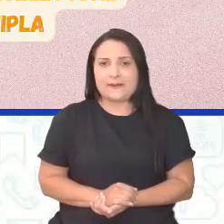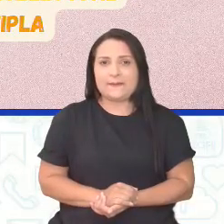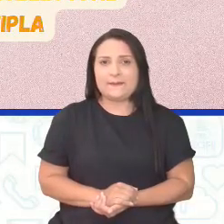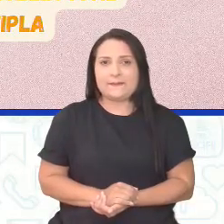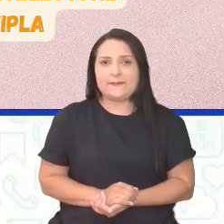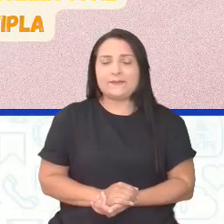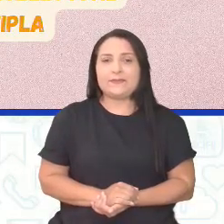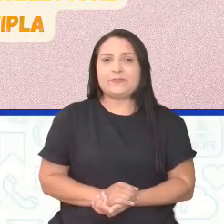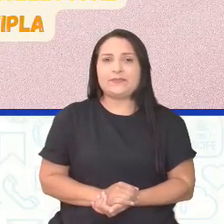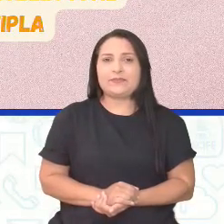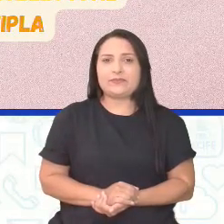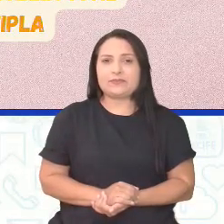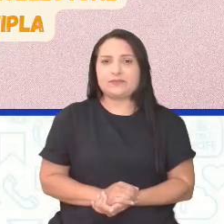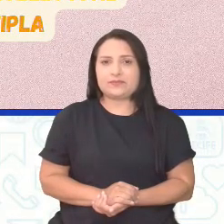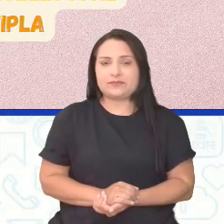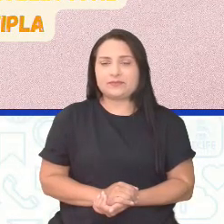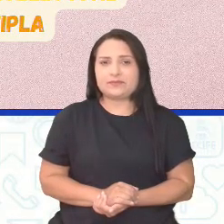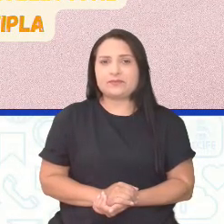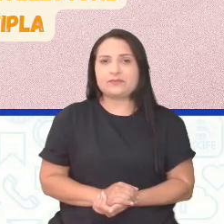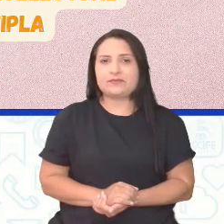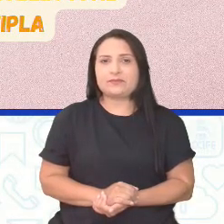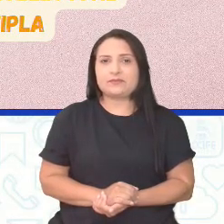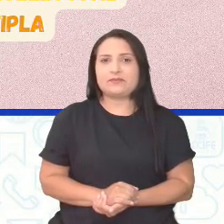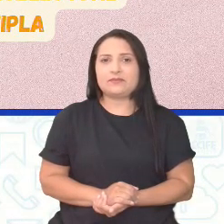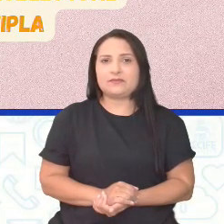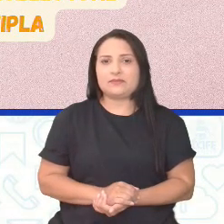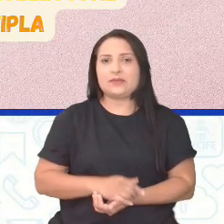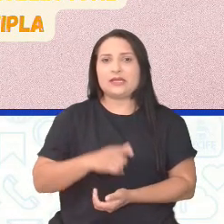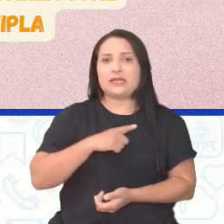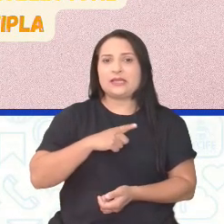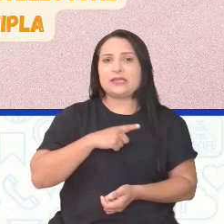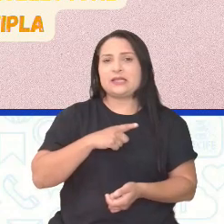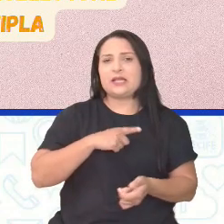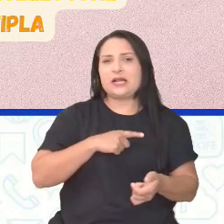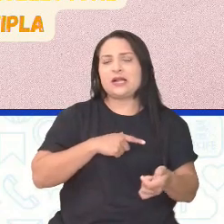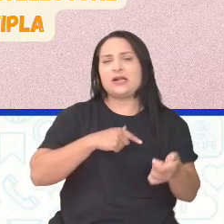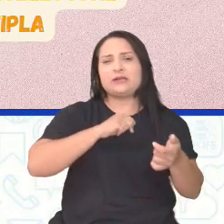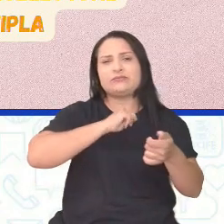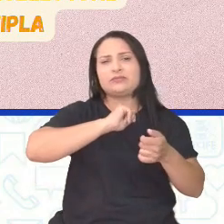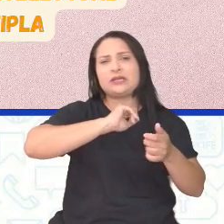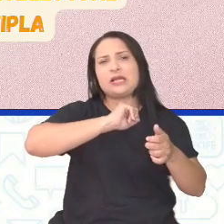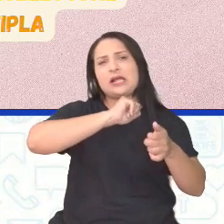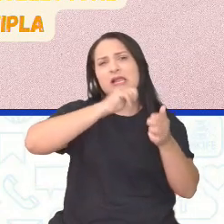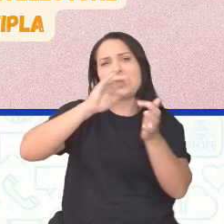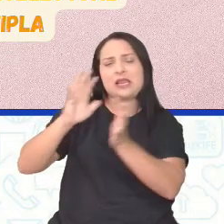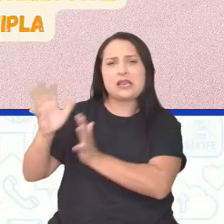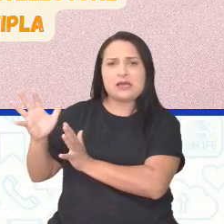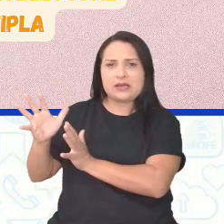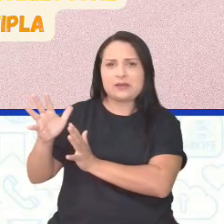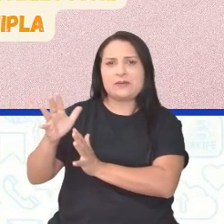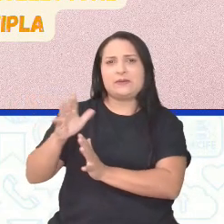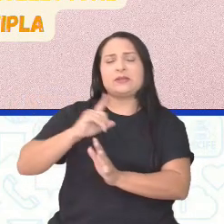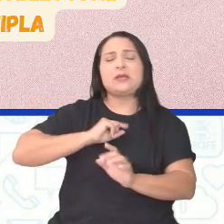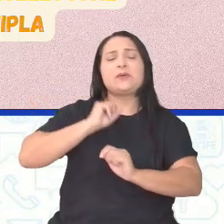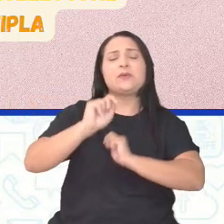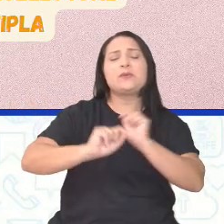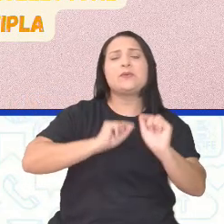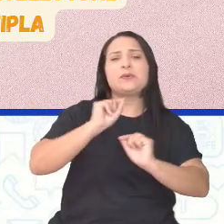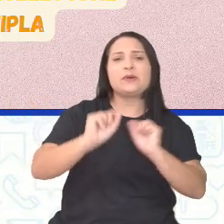esse movimento, todo esse gesticular, eles vão ser muito importantes para essa questão aí de quê,